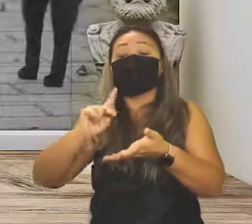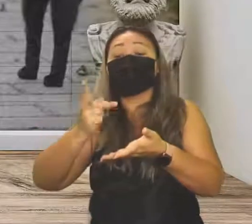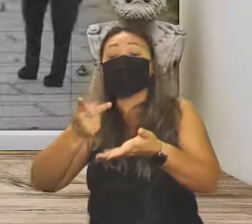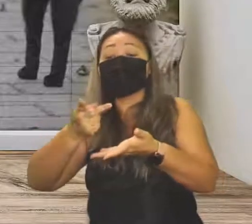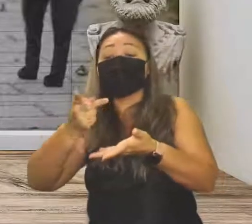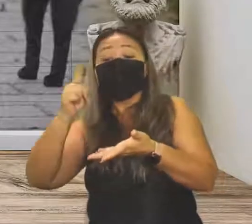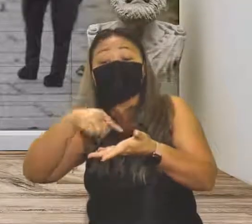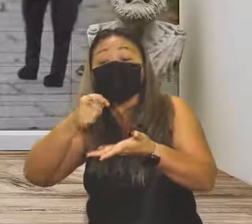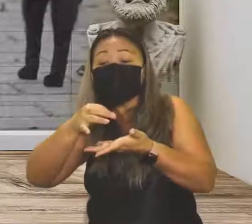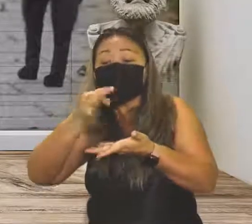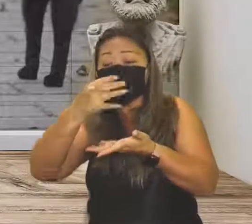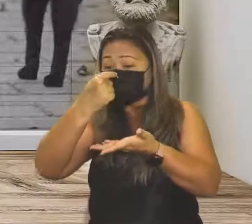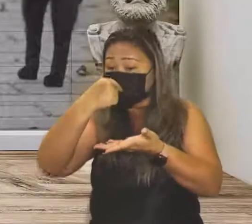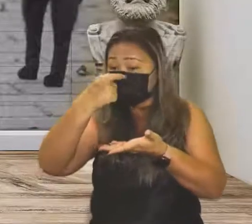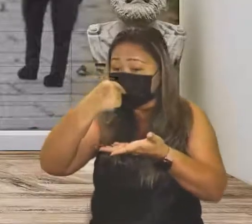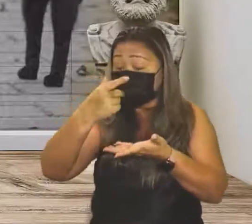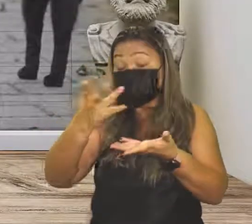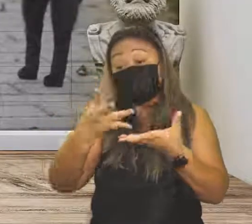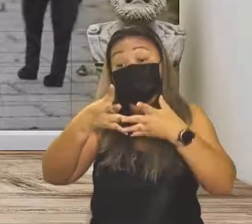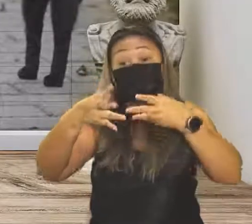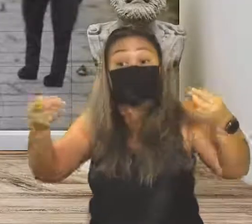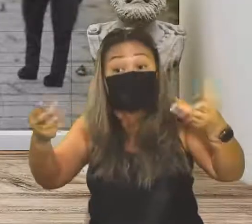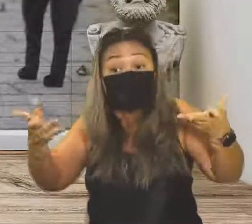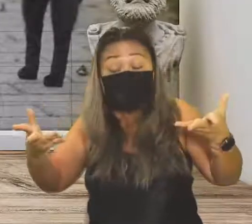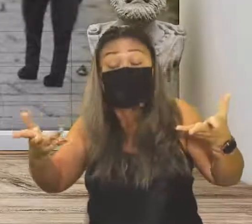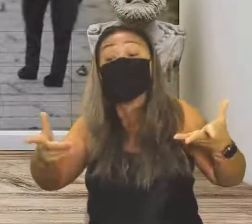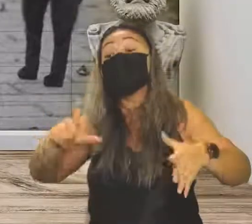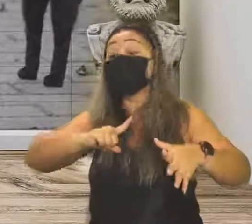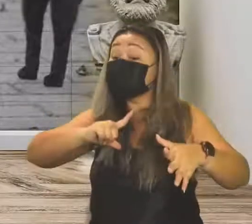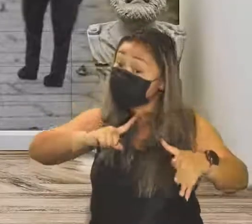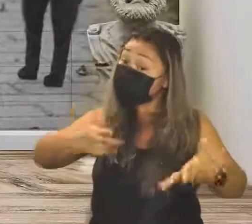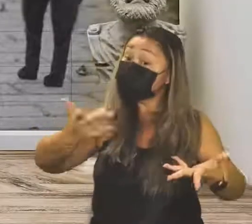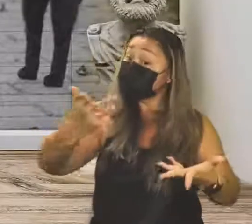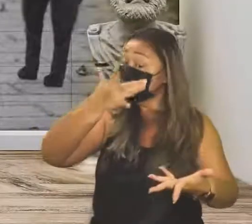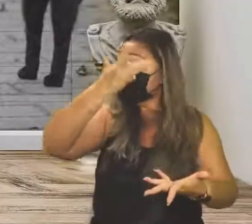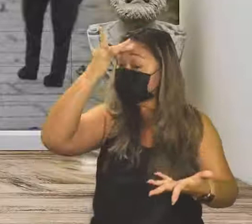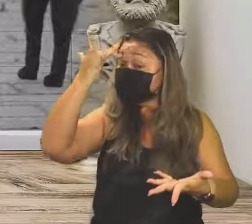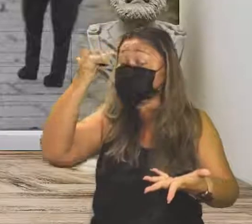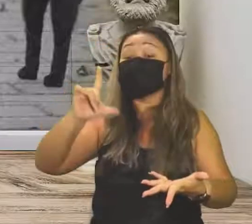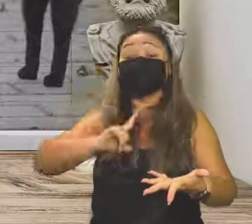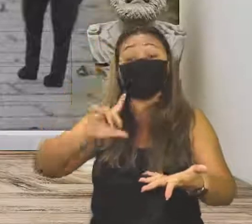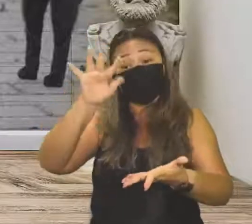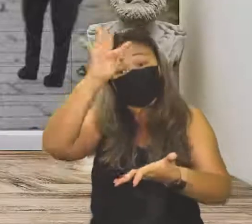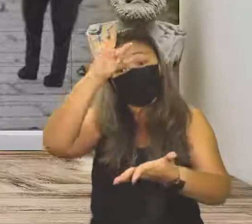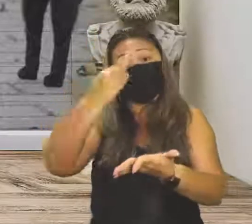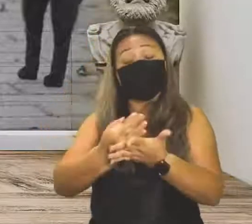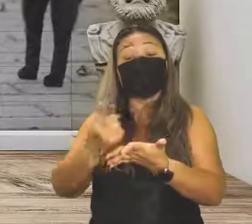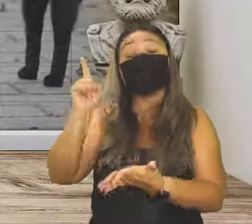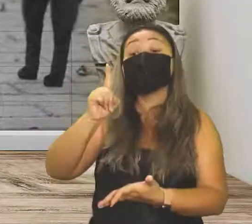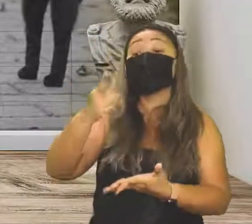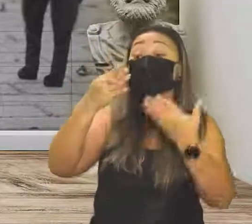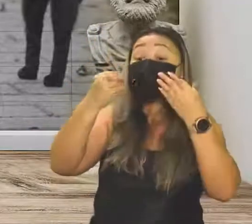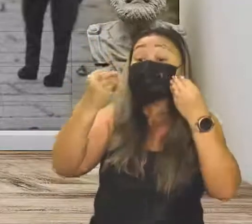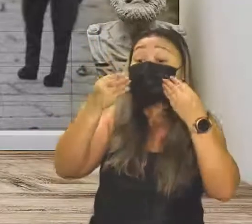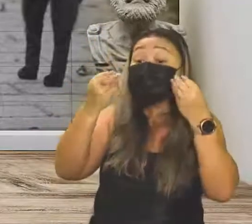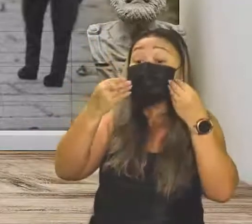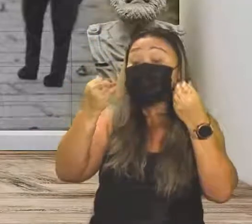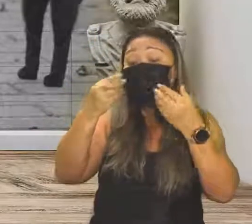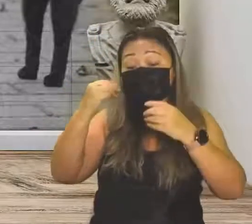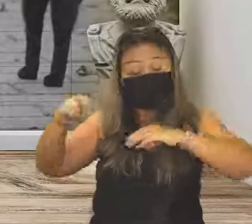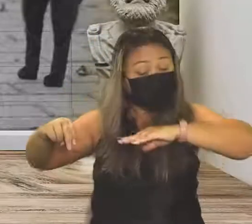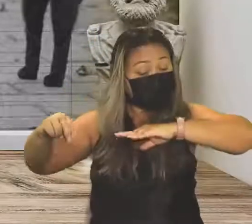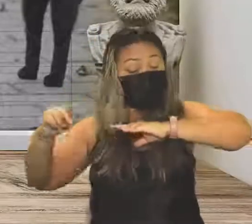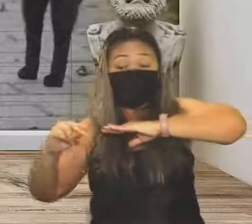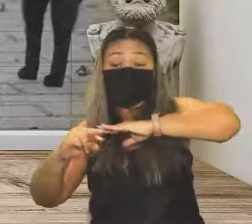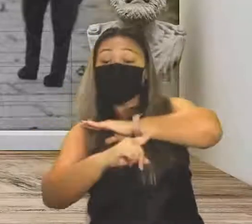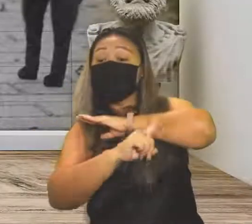resfriado. Então as pessoas acreditam. Tem pessoas que têm fé, acreditam, essa superstição do gato passar na minha frente